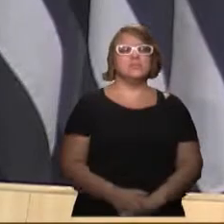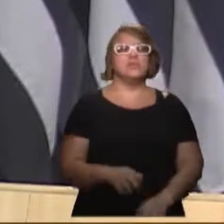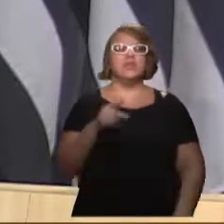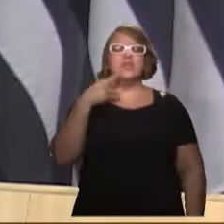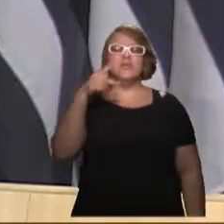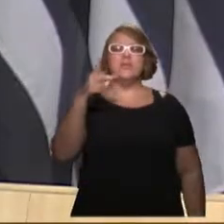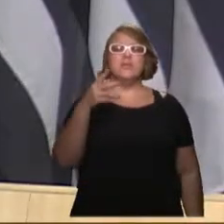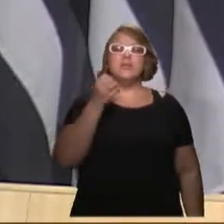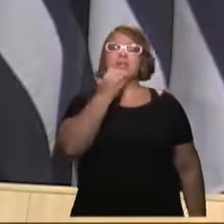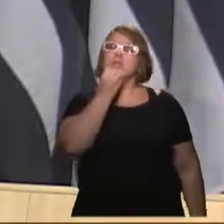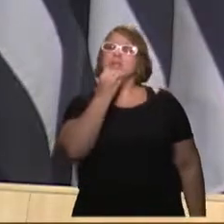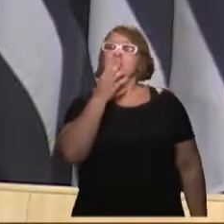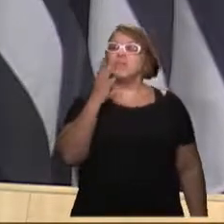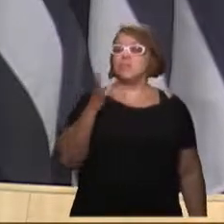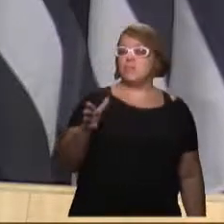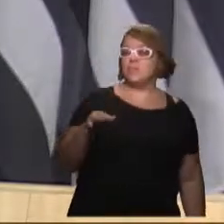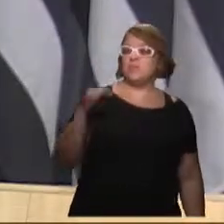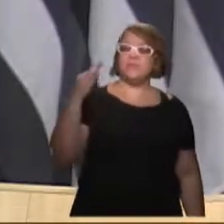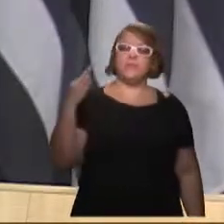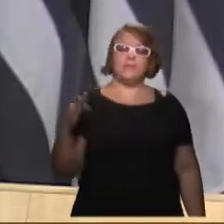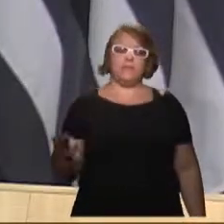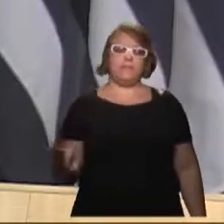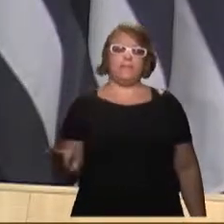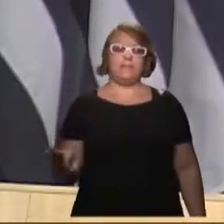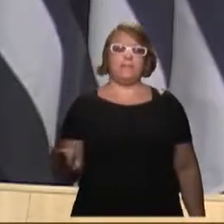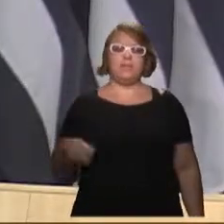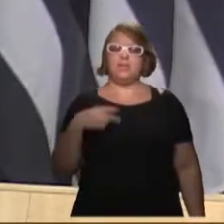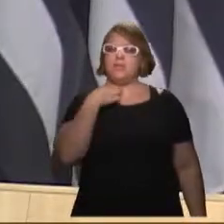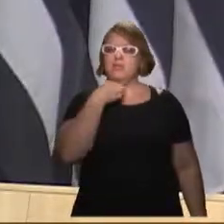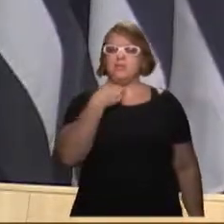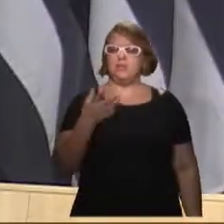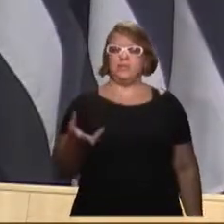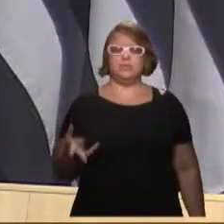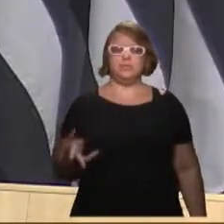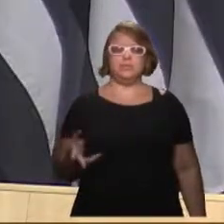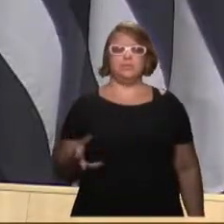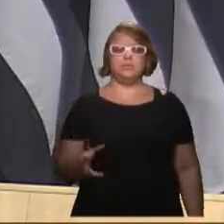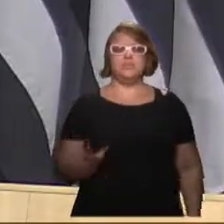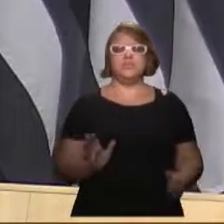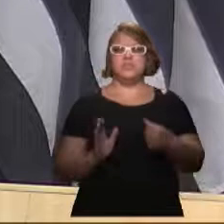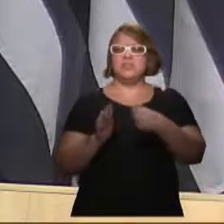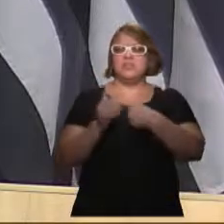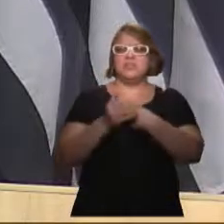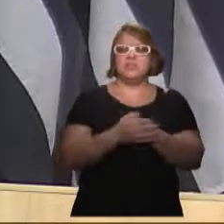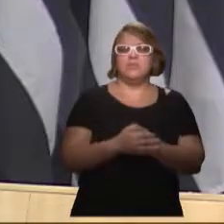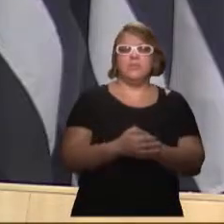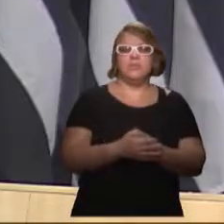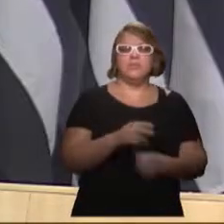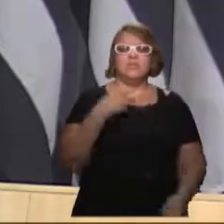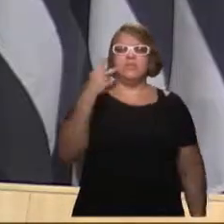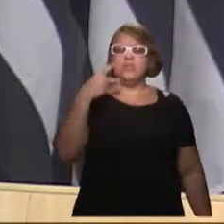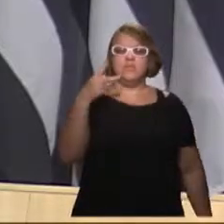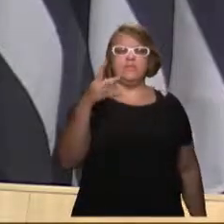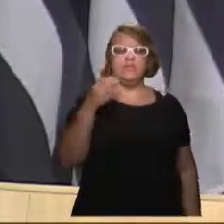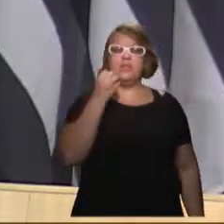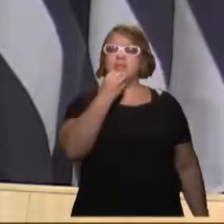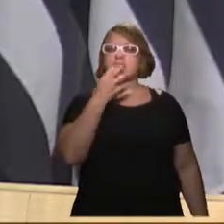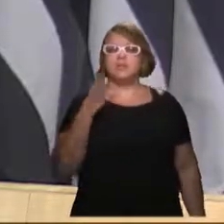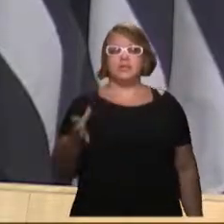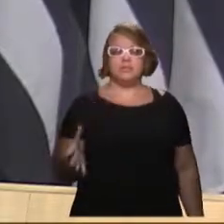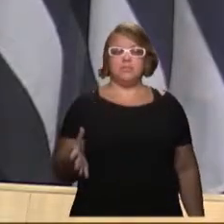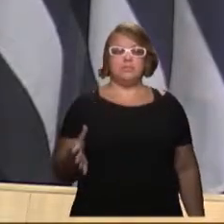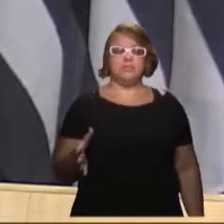município, presidente. Maqueia e fala que está bom. Maqueia, e agora a maquiagem dele está